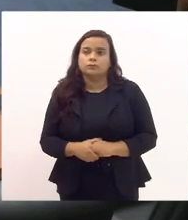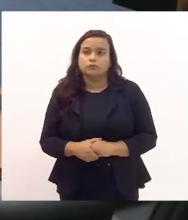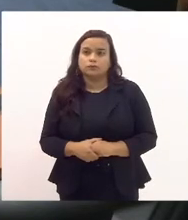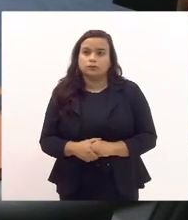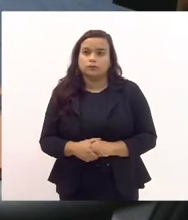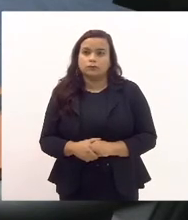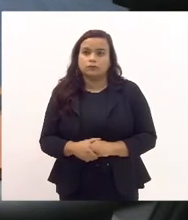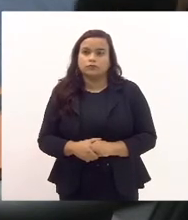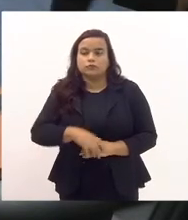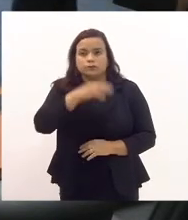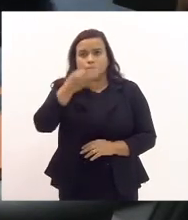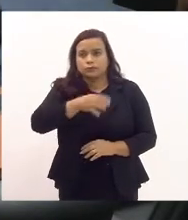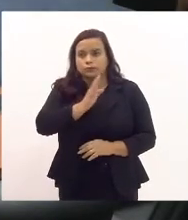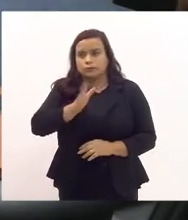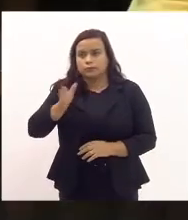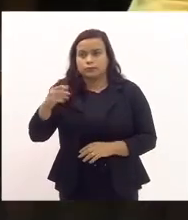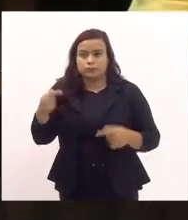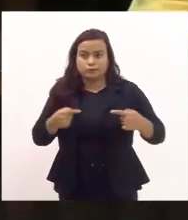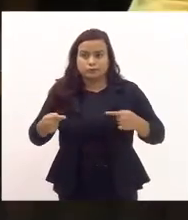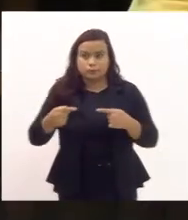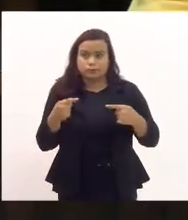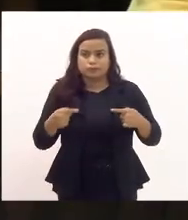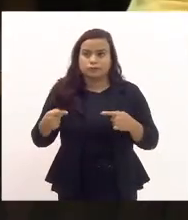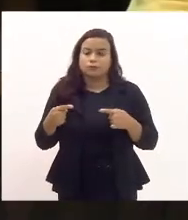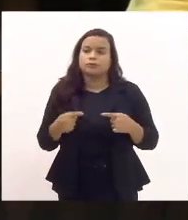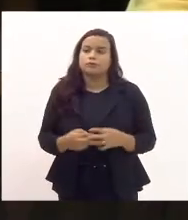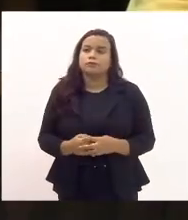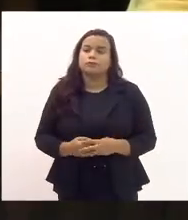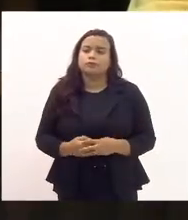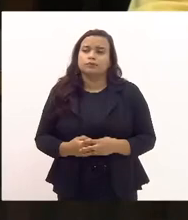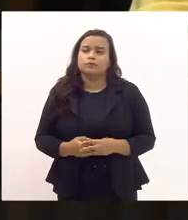e os pareceres emitidos a discussão